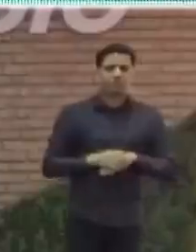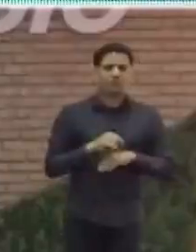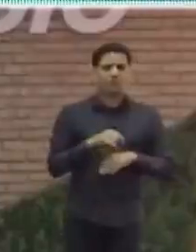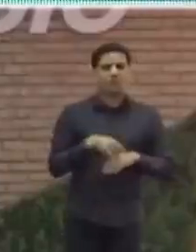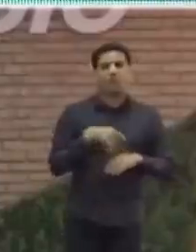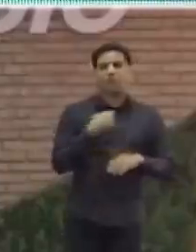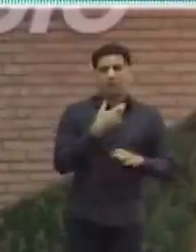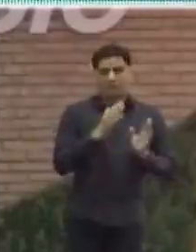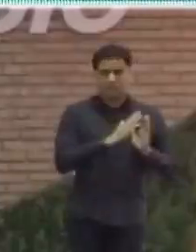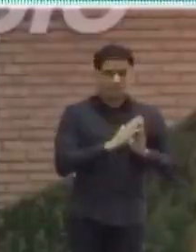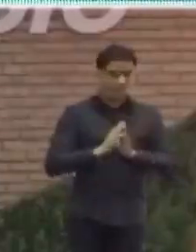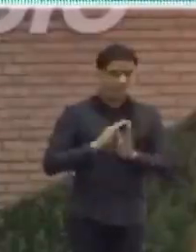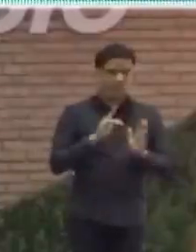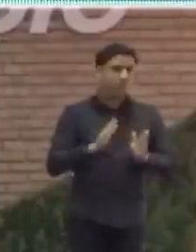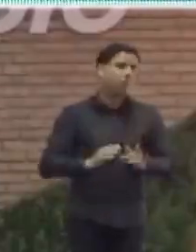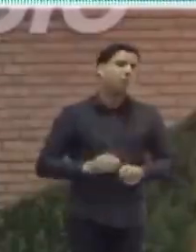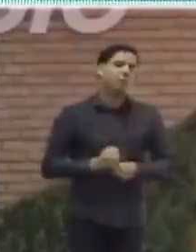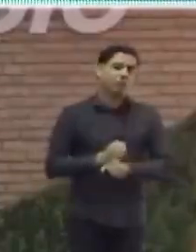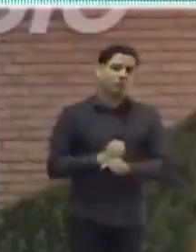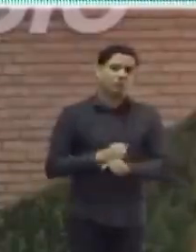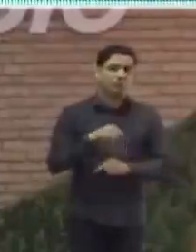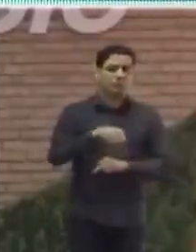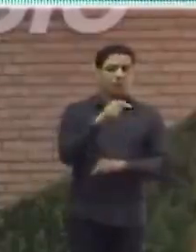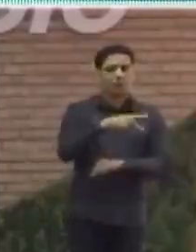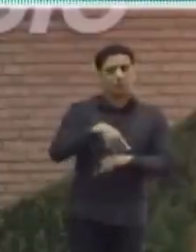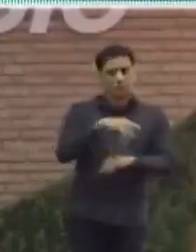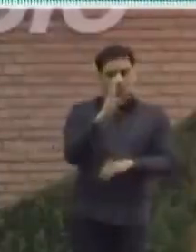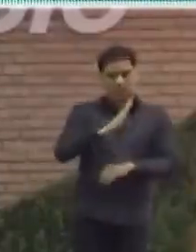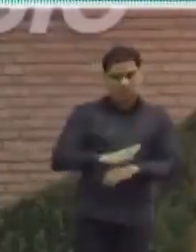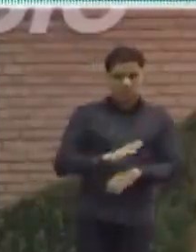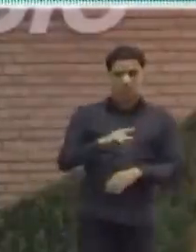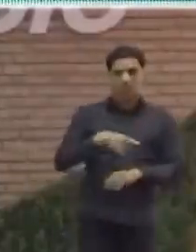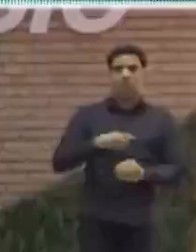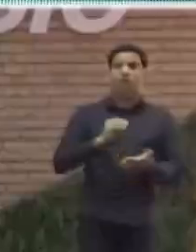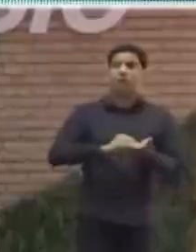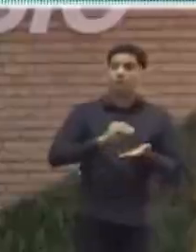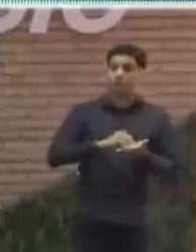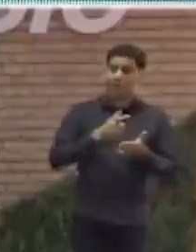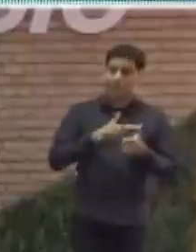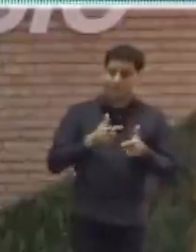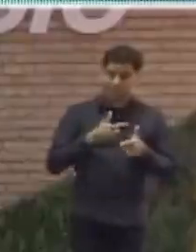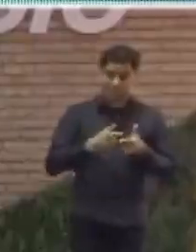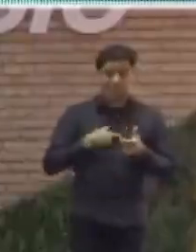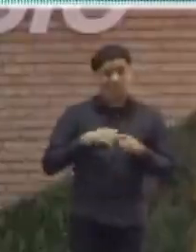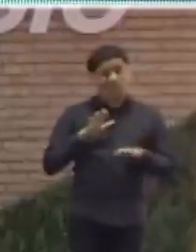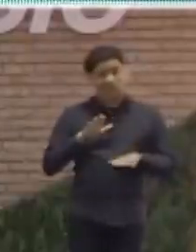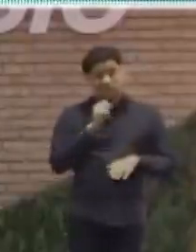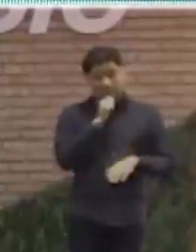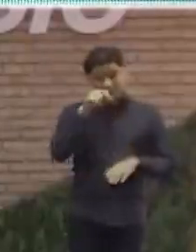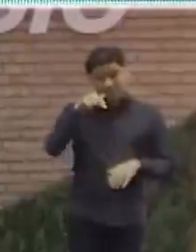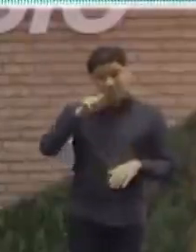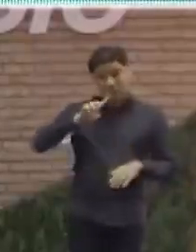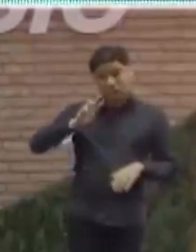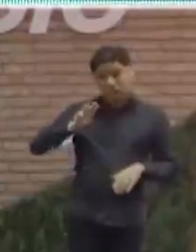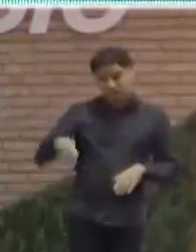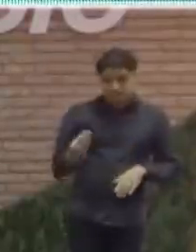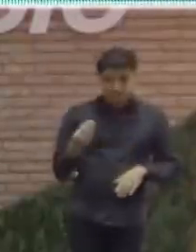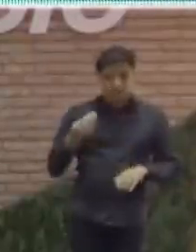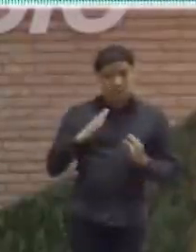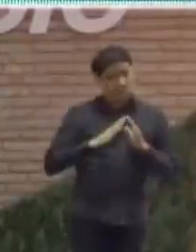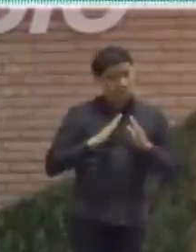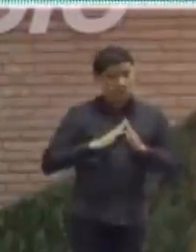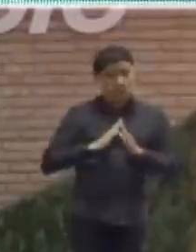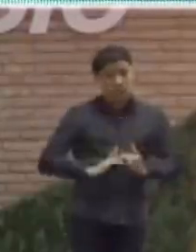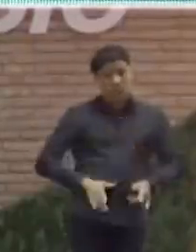habitações por ano nesse país. Nós temos um déficit habitacional de 7 milhões de habitações. empregamos algo em